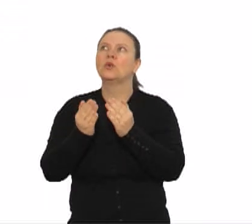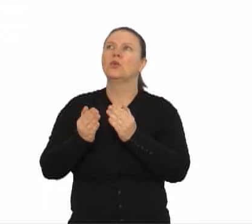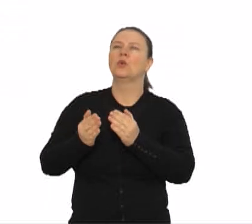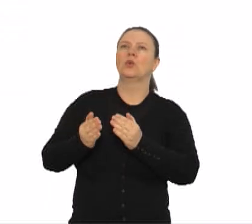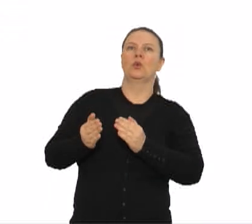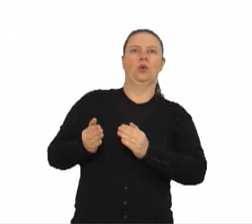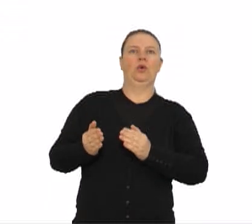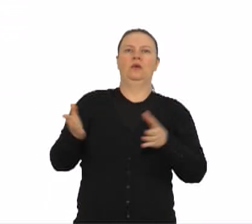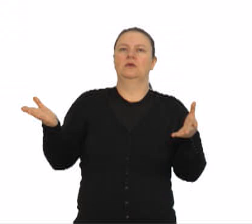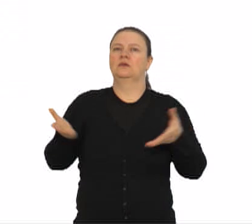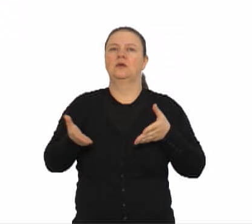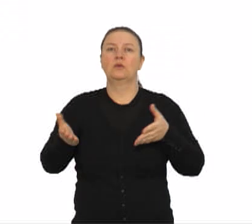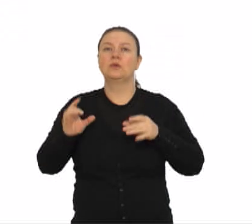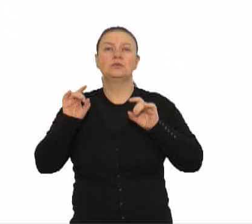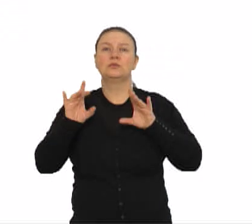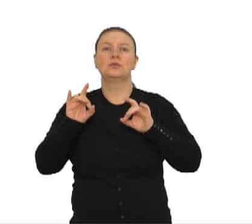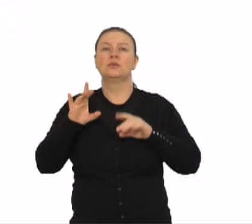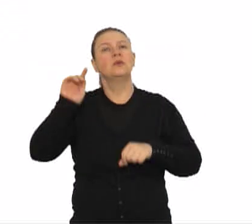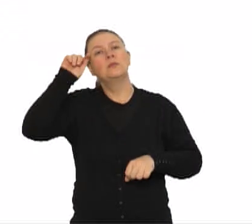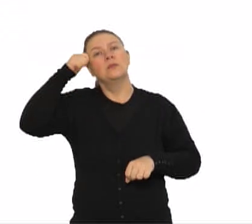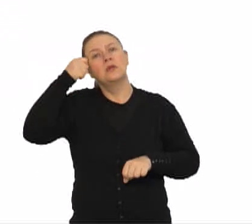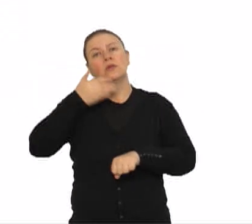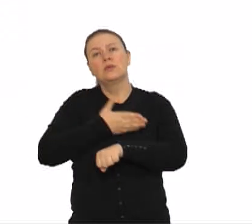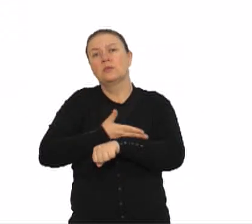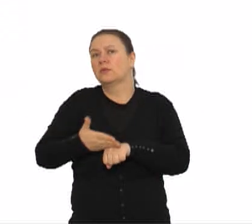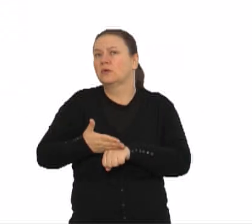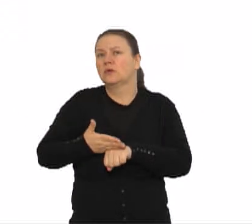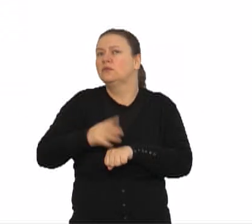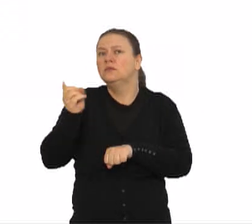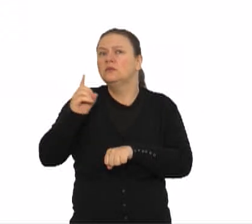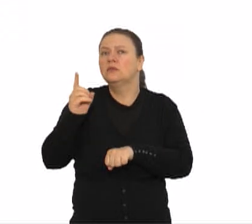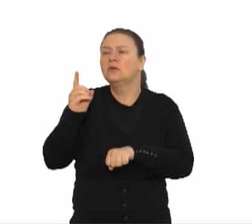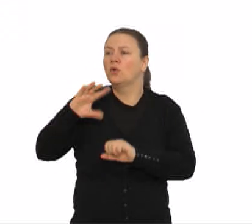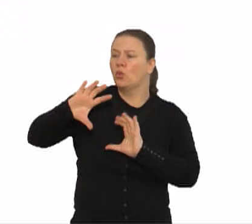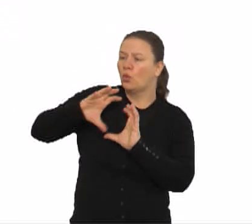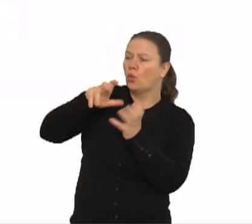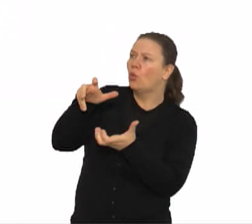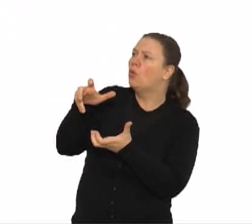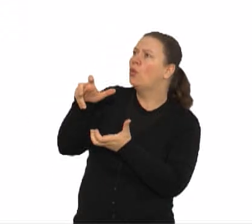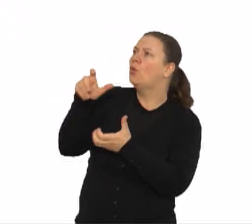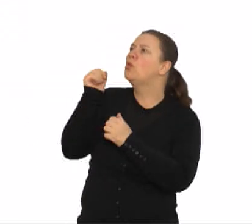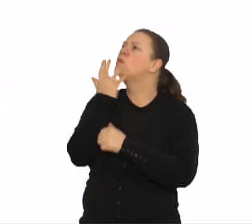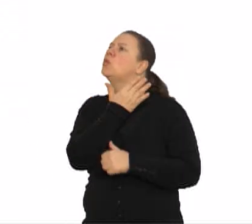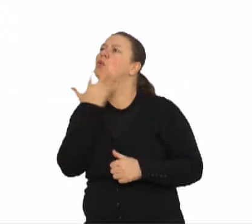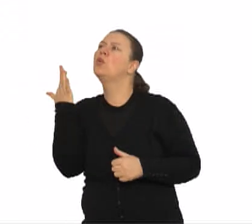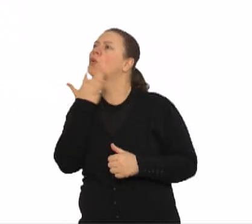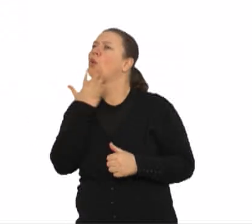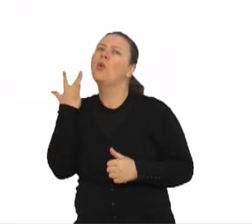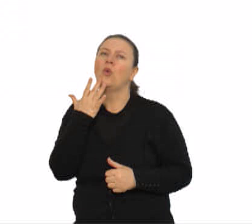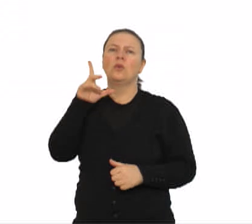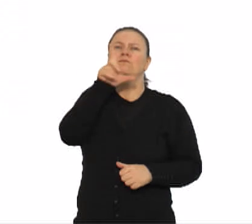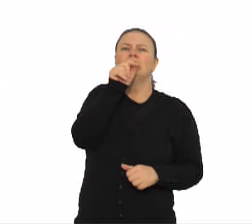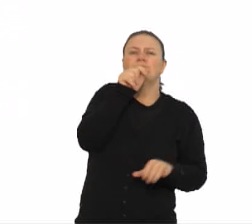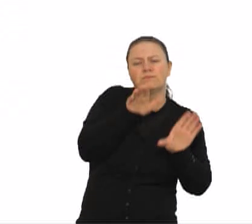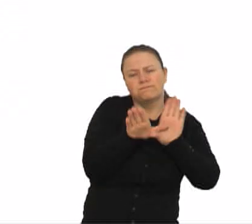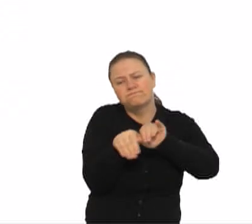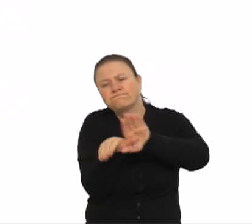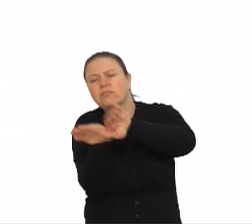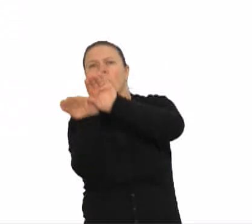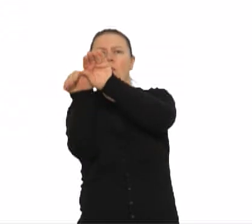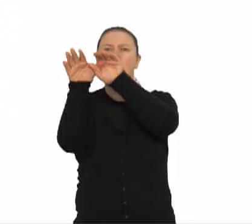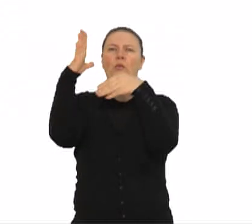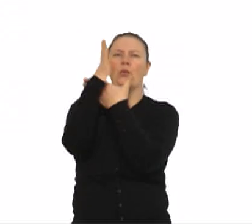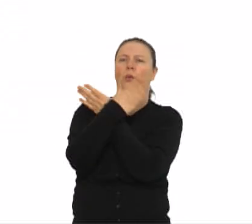ele vê agora não são sombras, é um mundo colorido, é um mundo em movimento, é pássaros, é borboleta, é